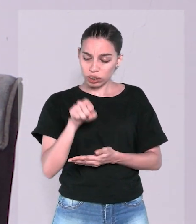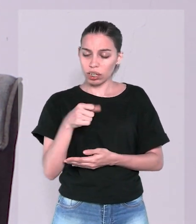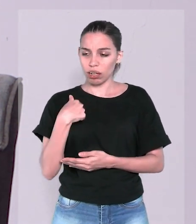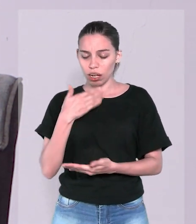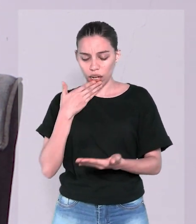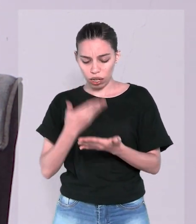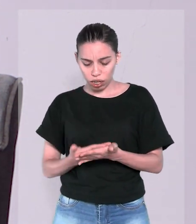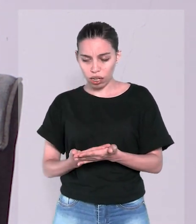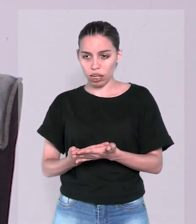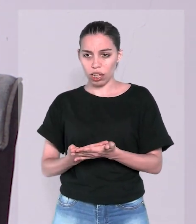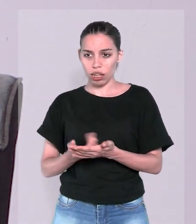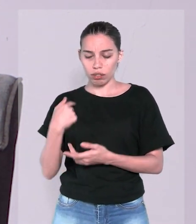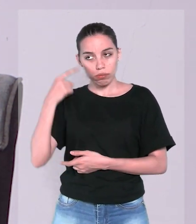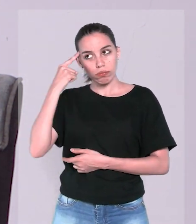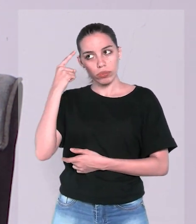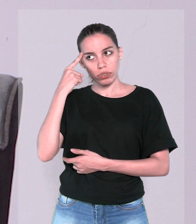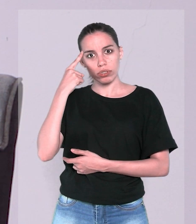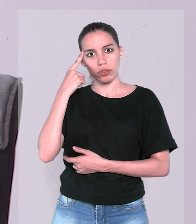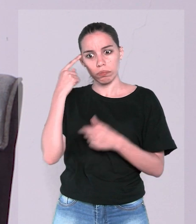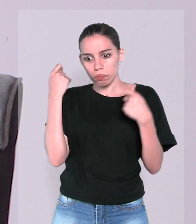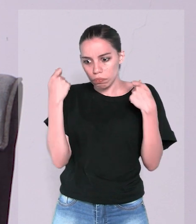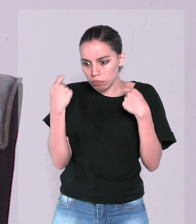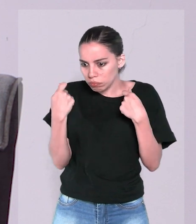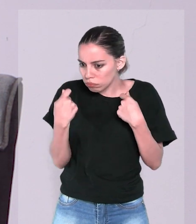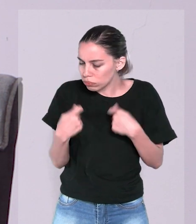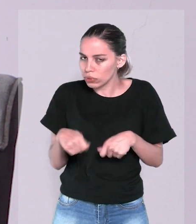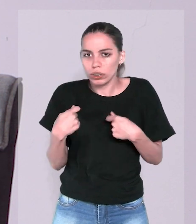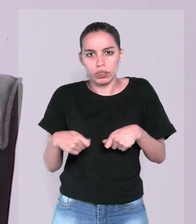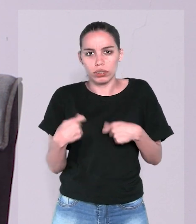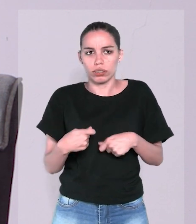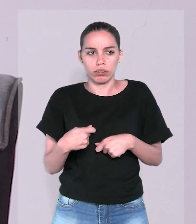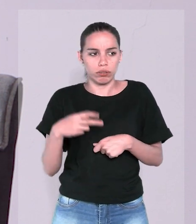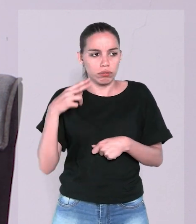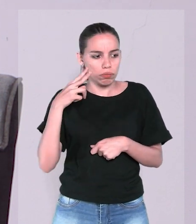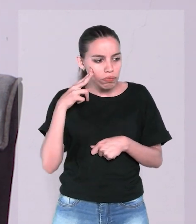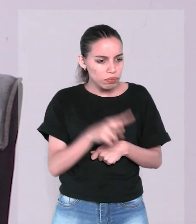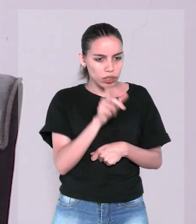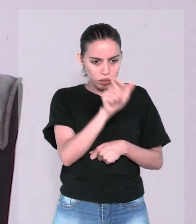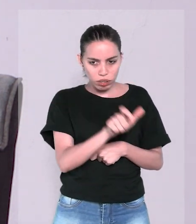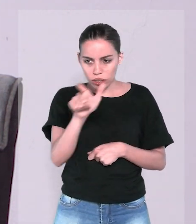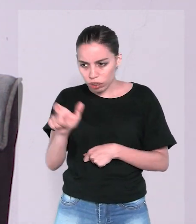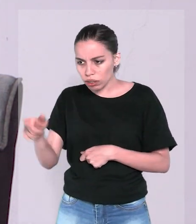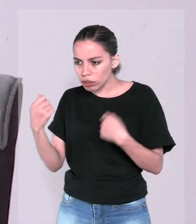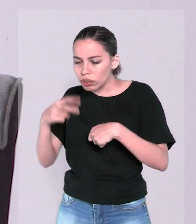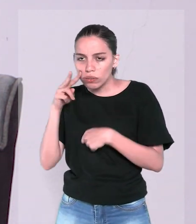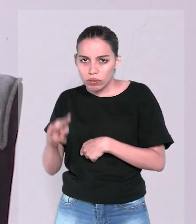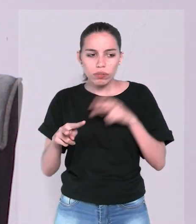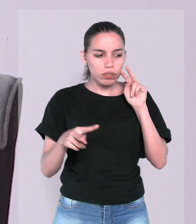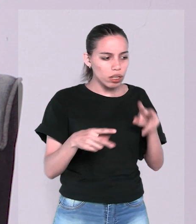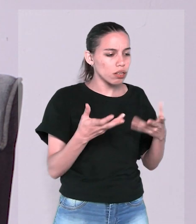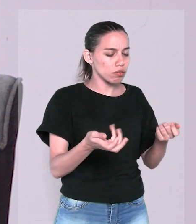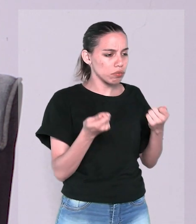a partir desse questionário. Isso me impactou muito. Me impactou e a